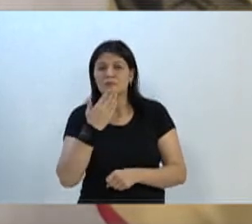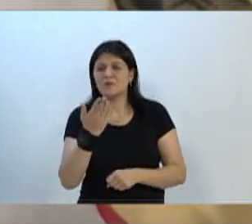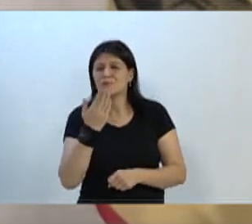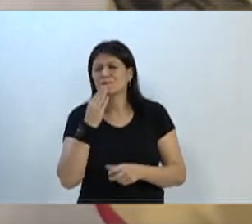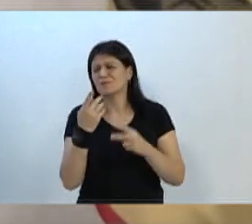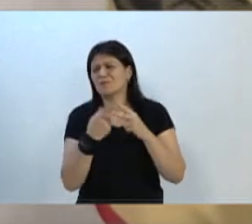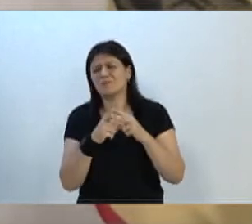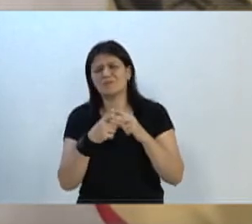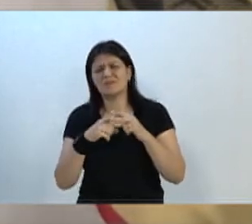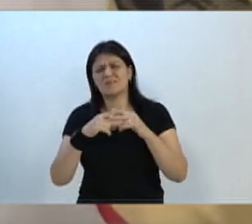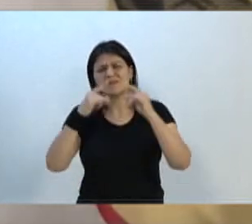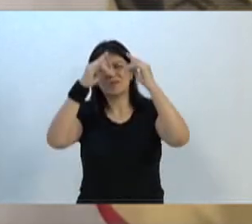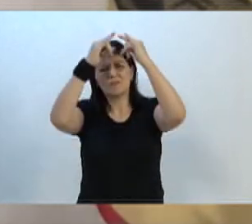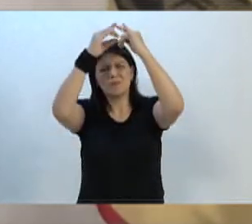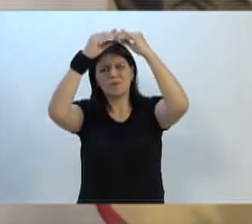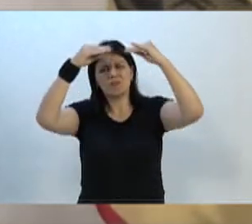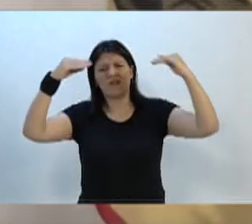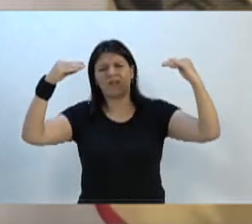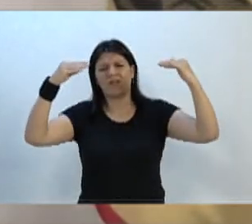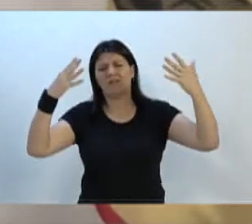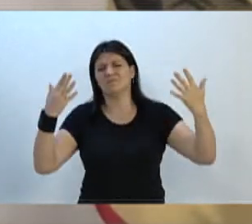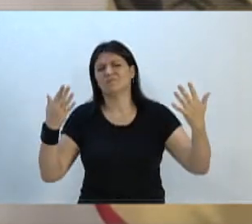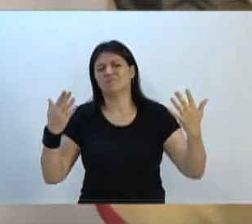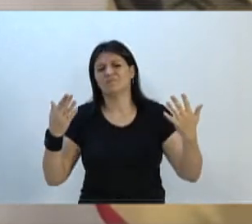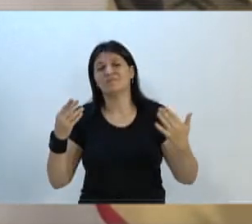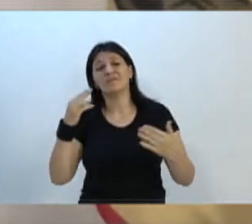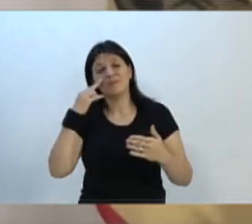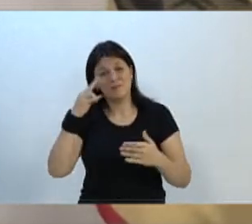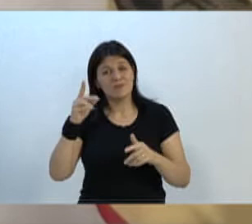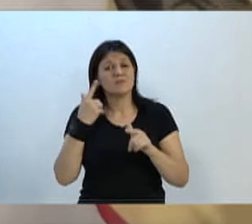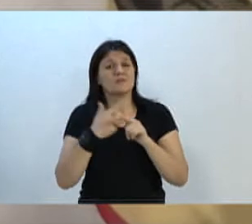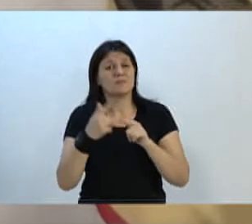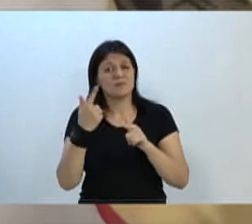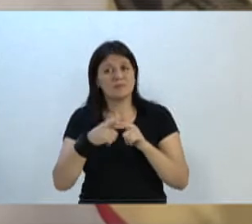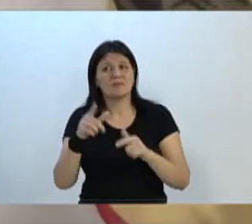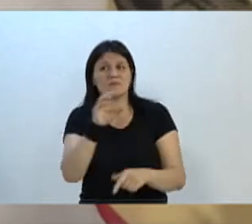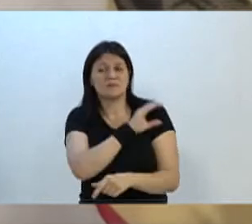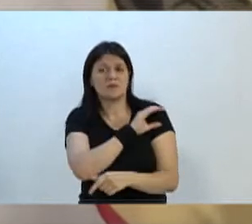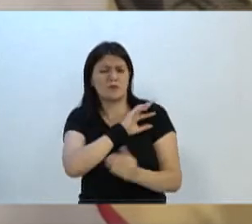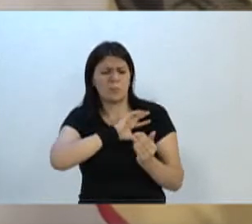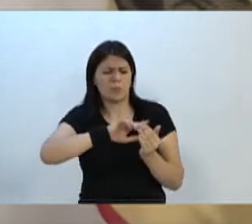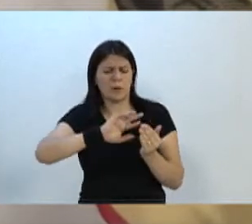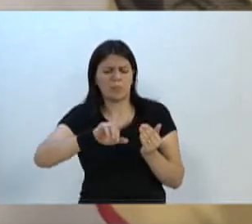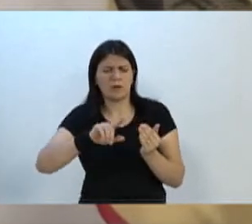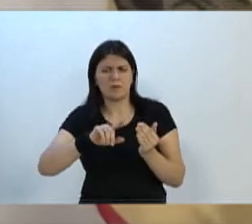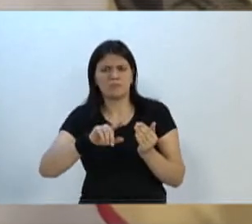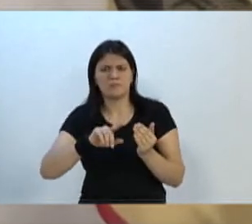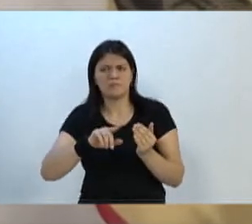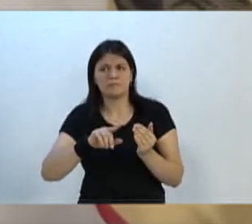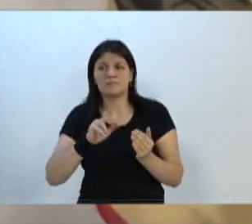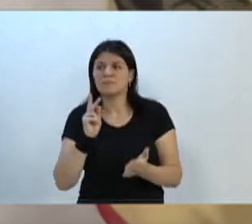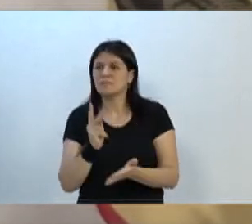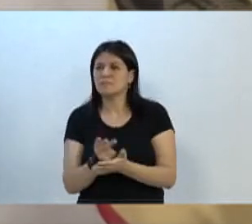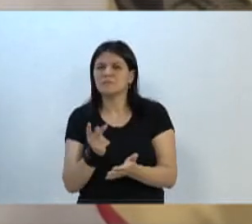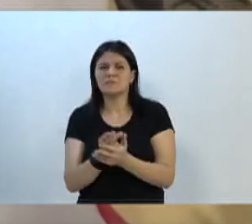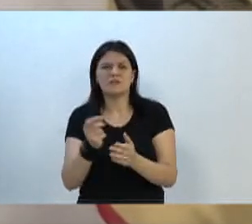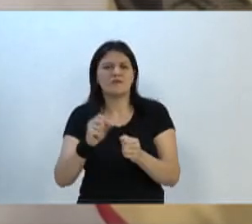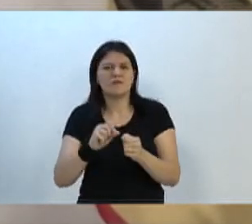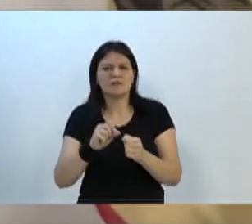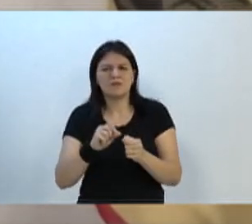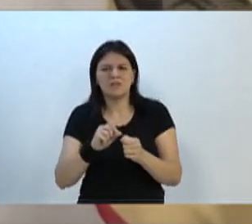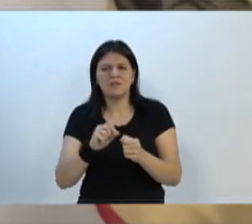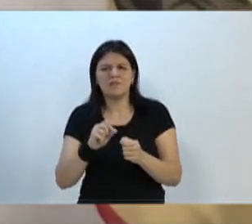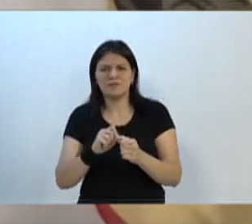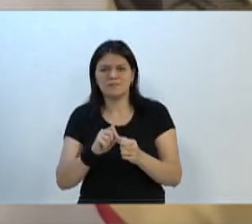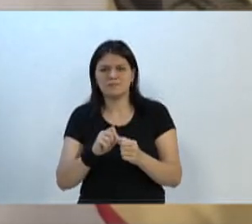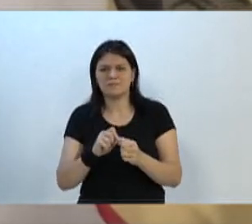alguma coisa com aquilo eu vejo que esse é um de maior problema do ci tem vários a gente vive fazendo rifa Estamos